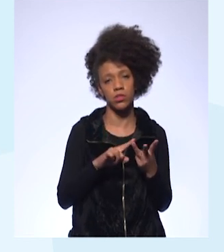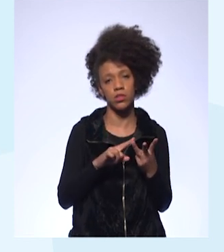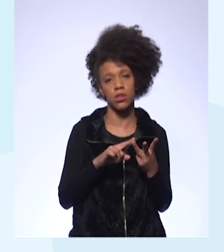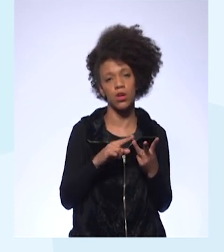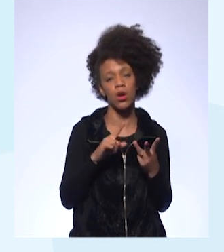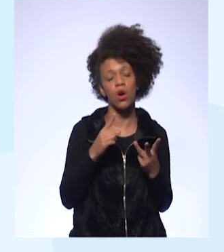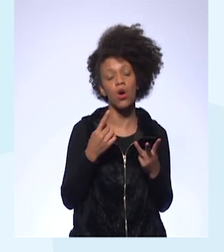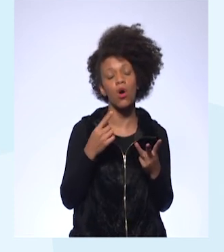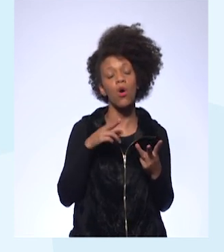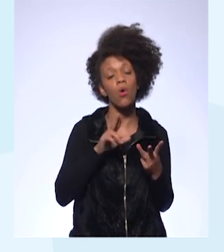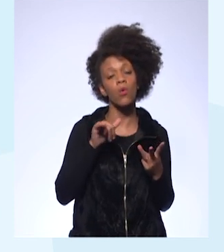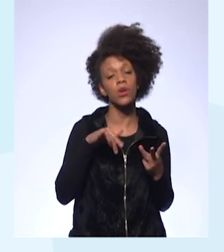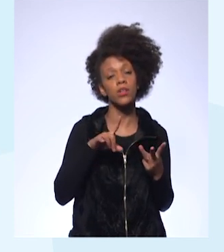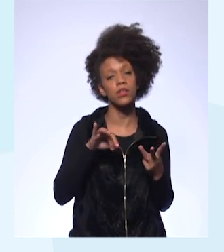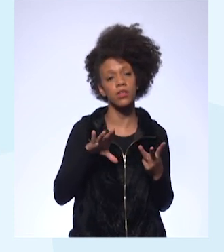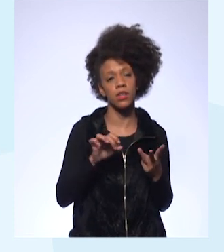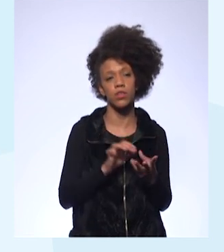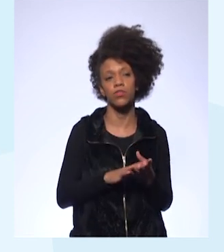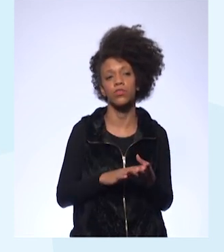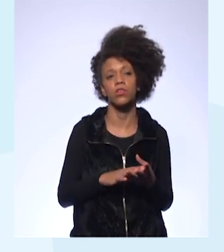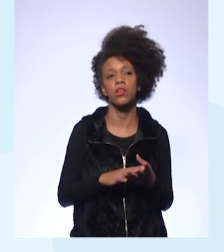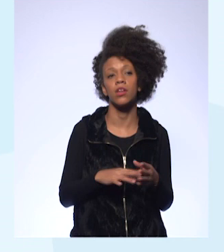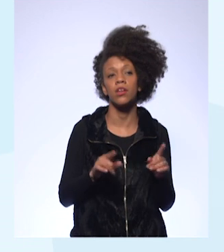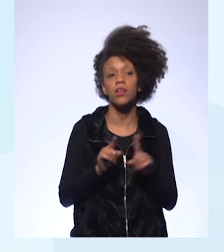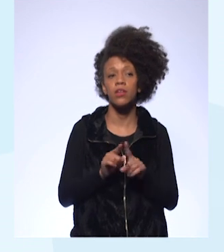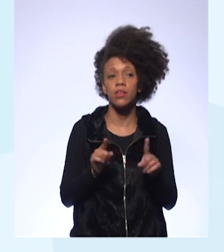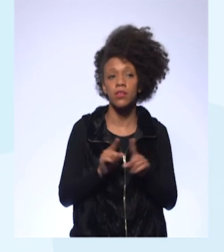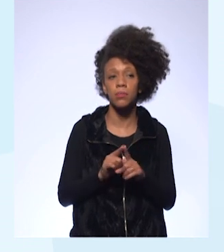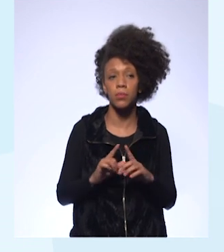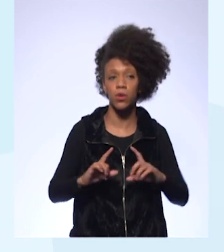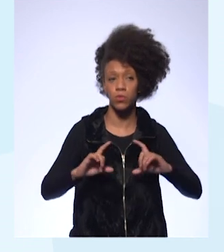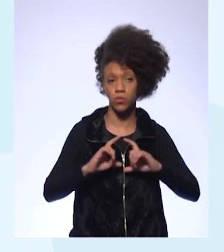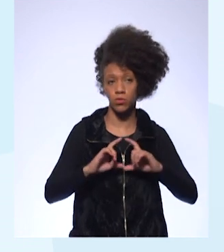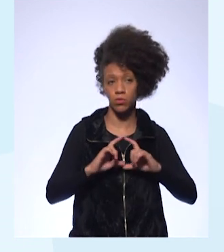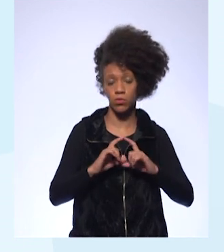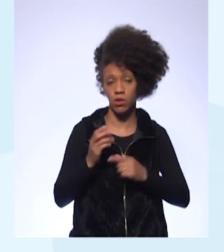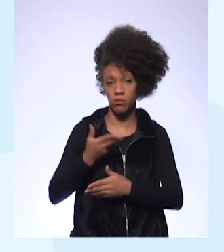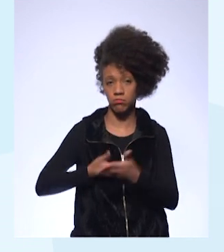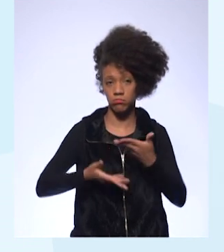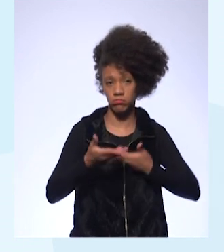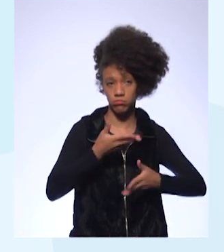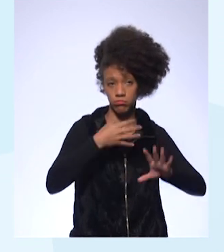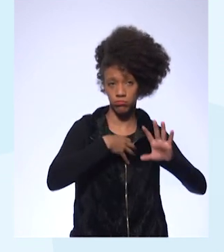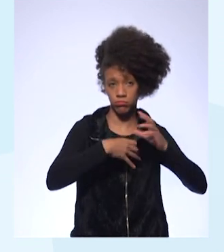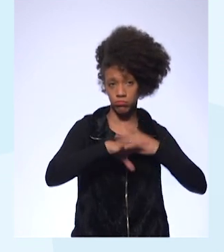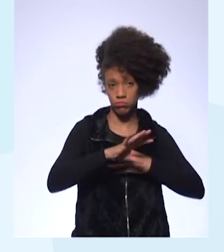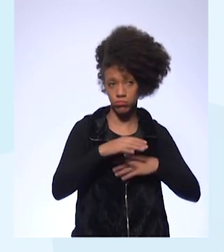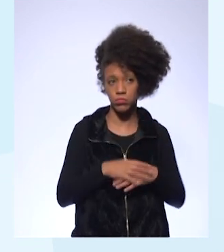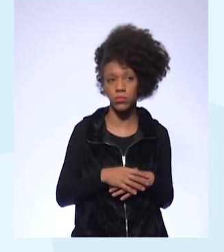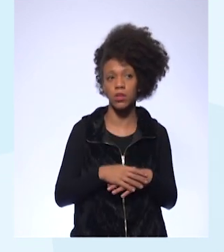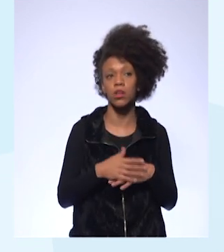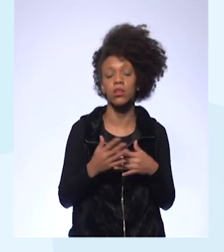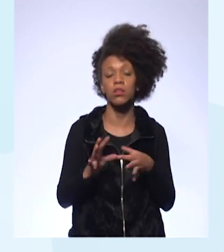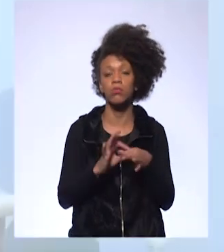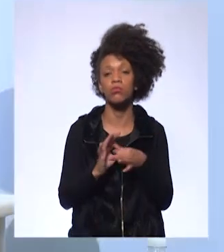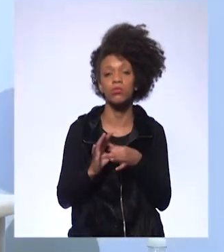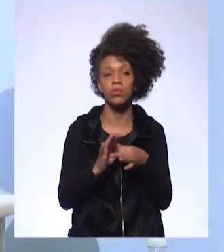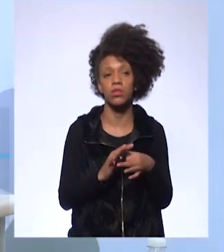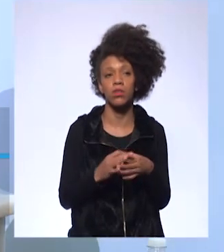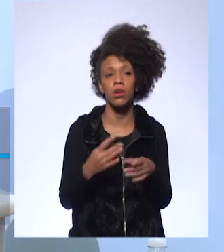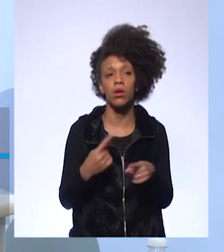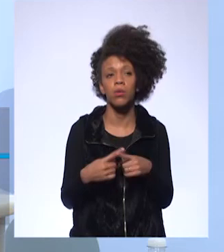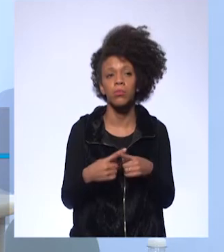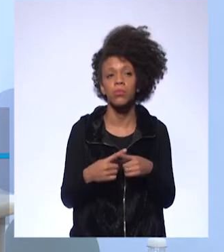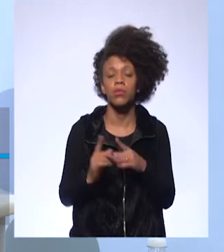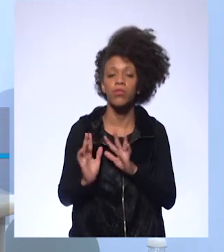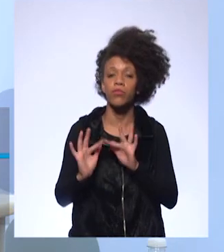a solidariedade, a unidade e a harmonia entre os povos da Europa. Né? Principalmente porque veio de 2 guerras mundiais,